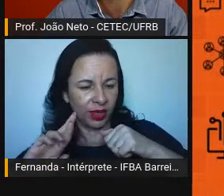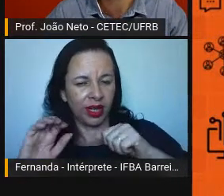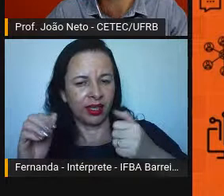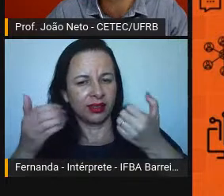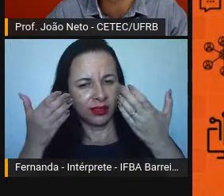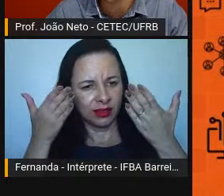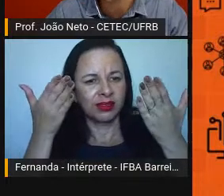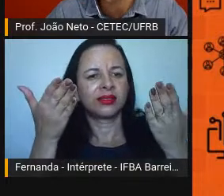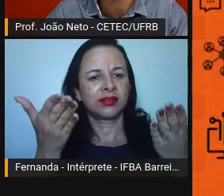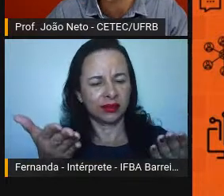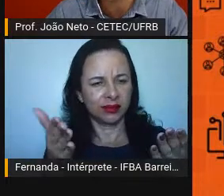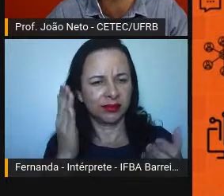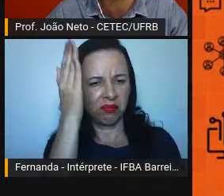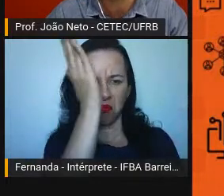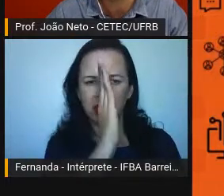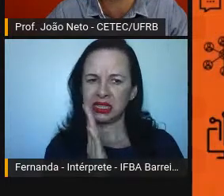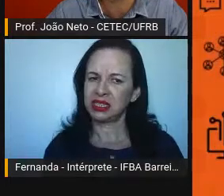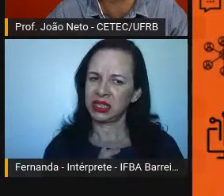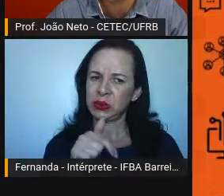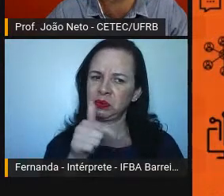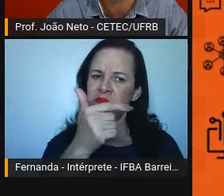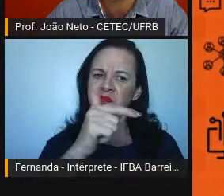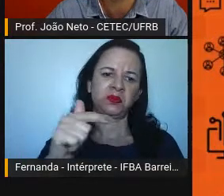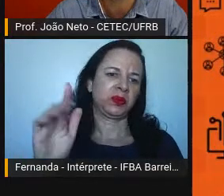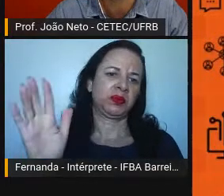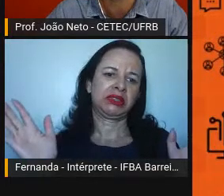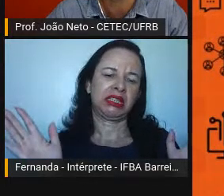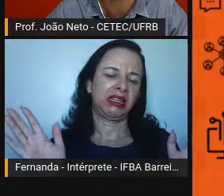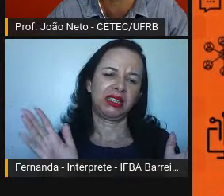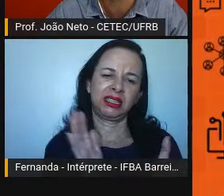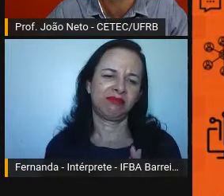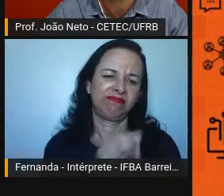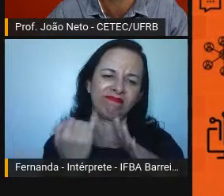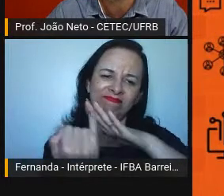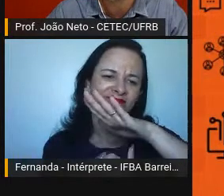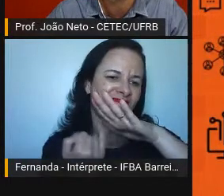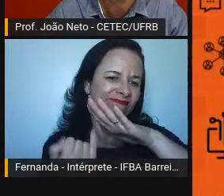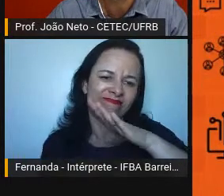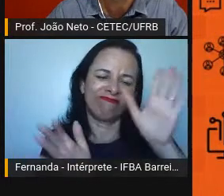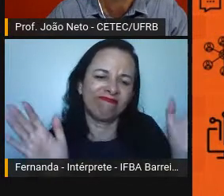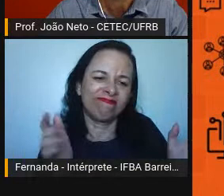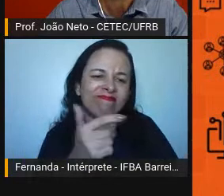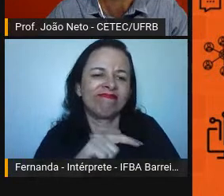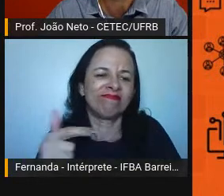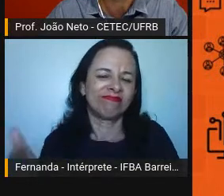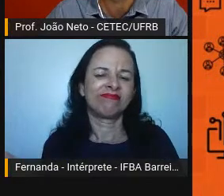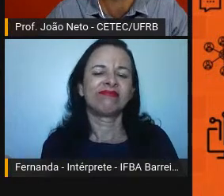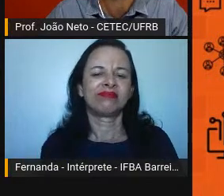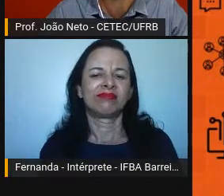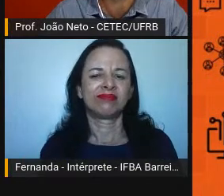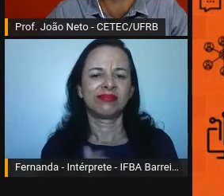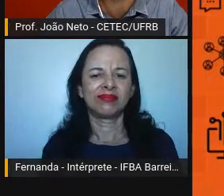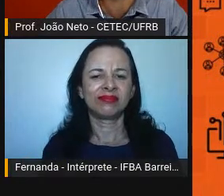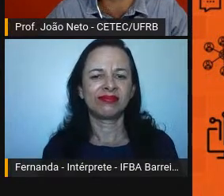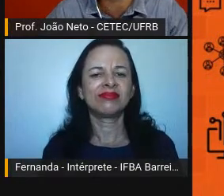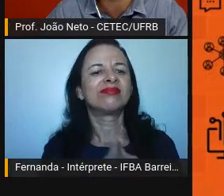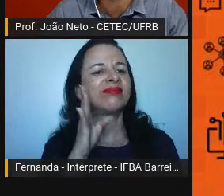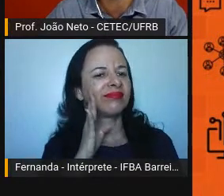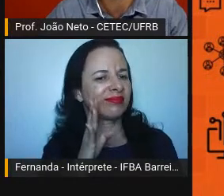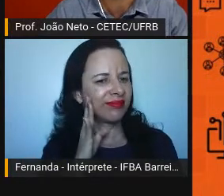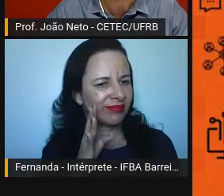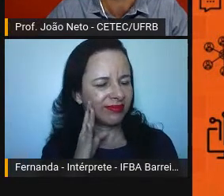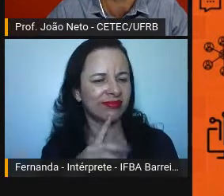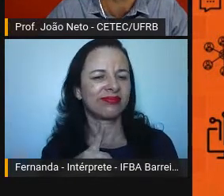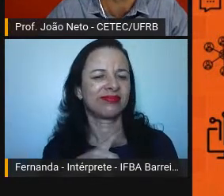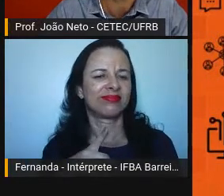entrega de diploma que no Brasil nós não temos essa pelo menos a maior parte das instituições não temos Esse costume e realmente eu tenho